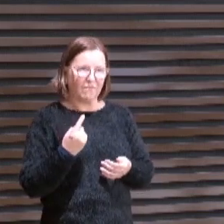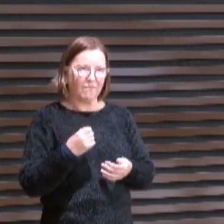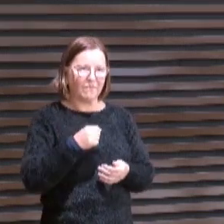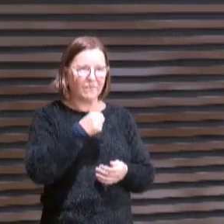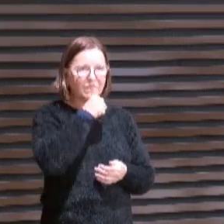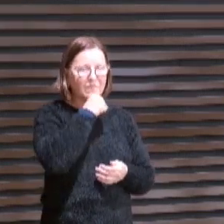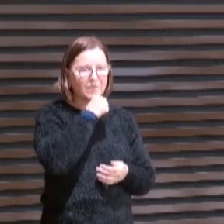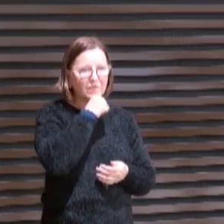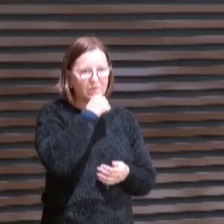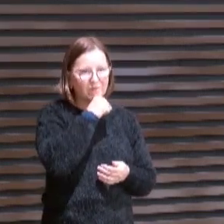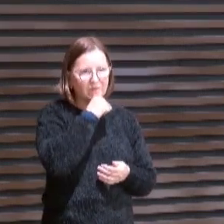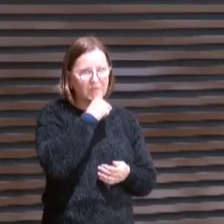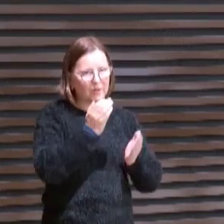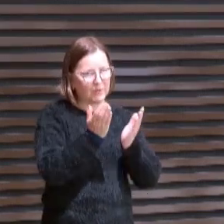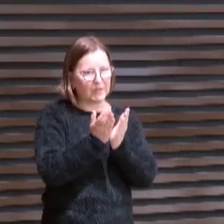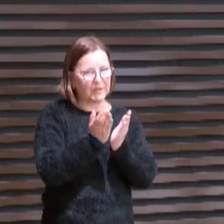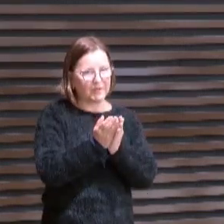morrendo.